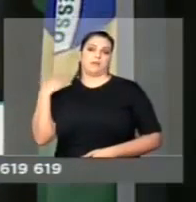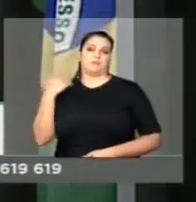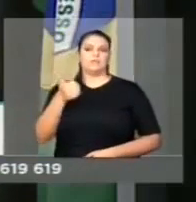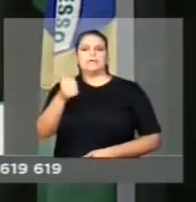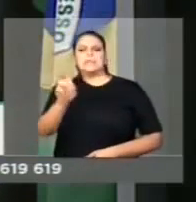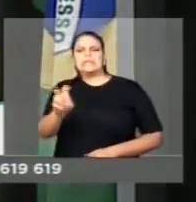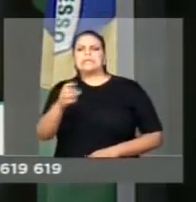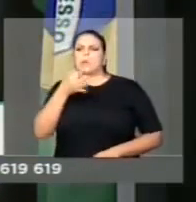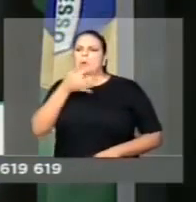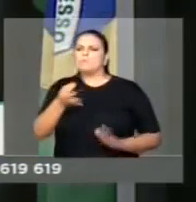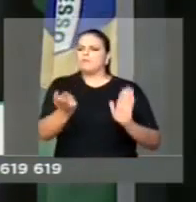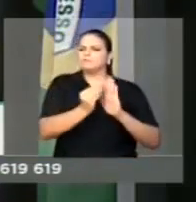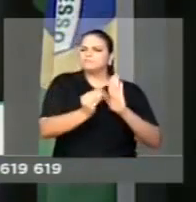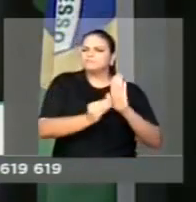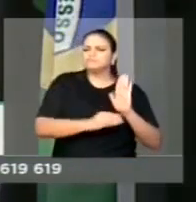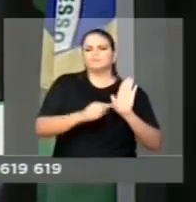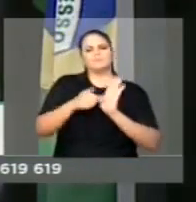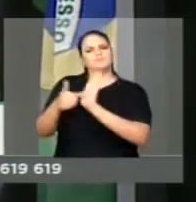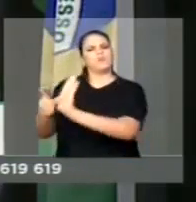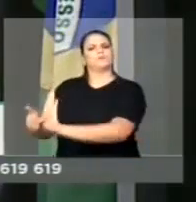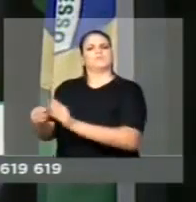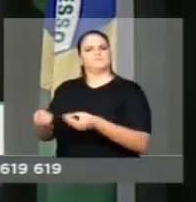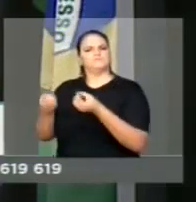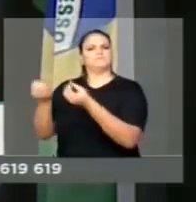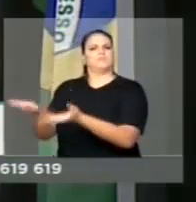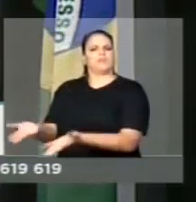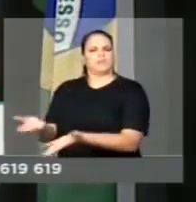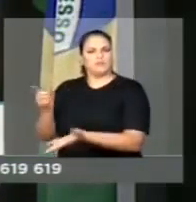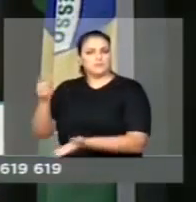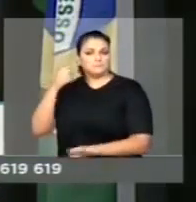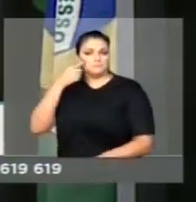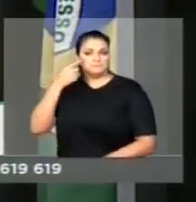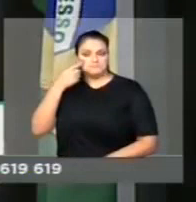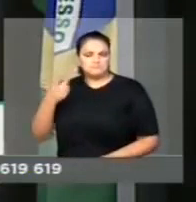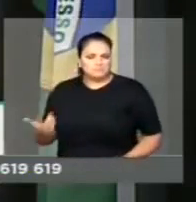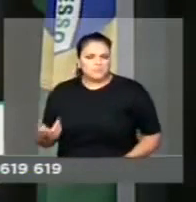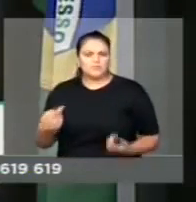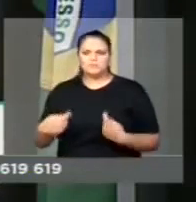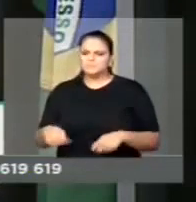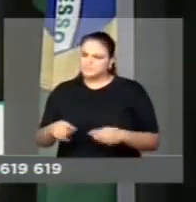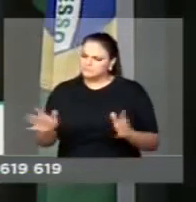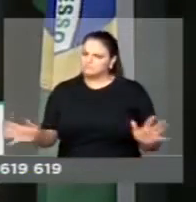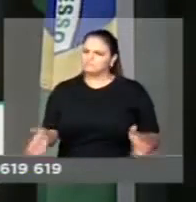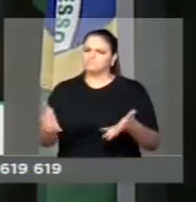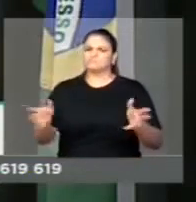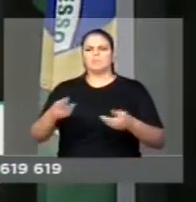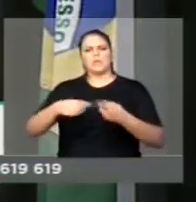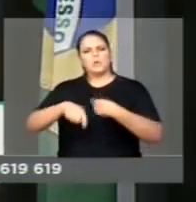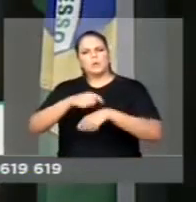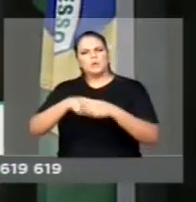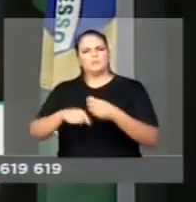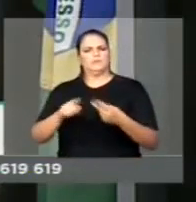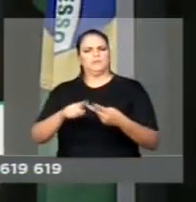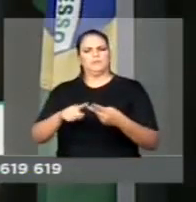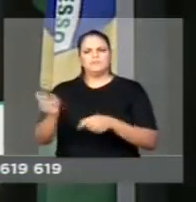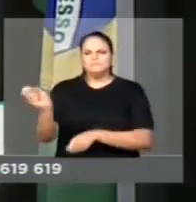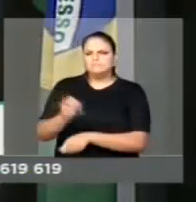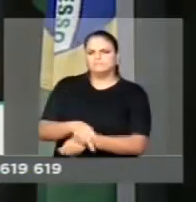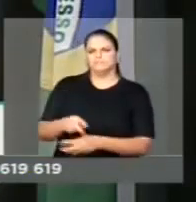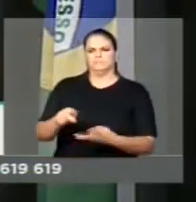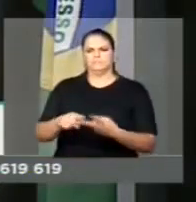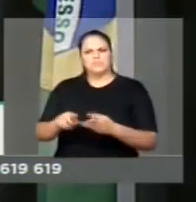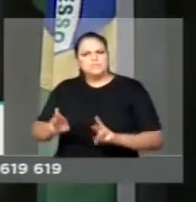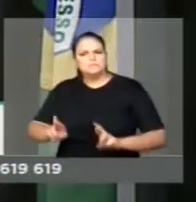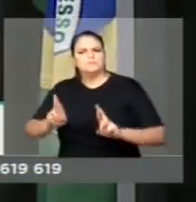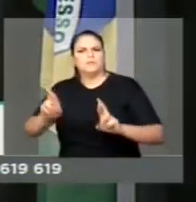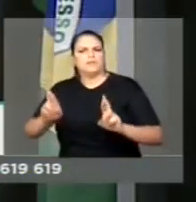que se possa reconquistar a credibilidade do país, promover a retomada do crescimento econômico, retomar a geração de empregos e devolver a